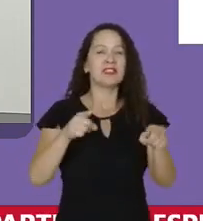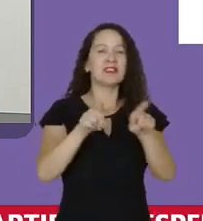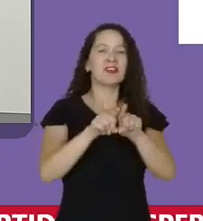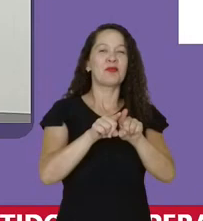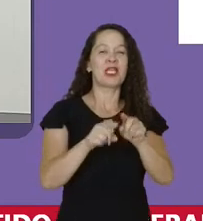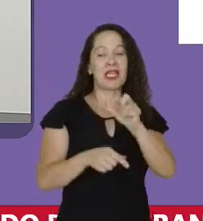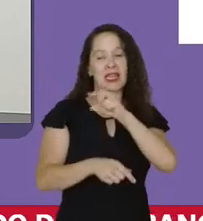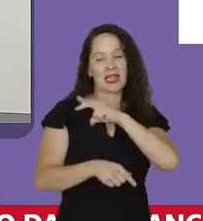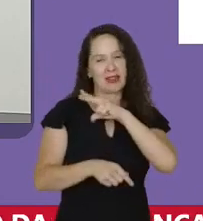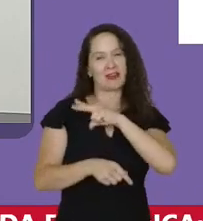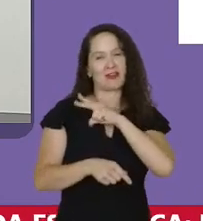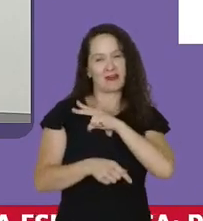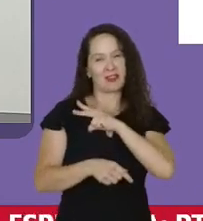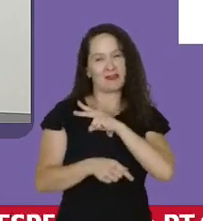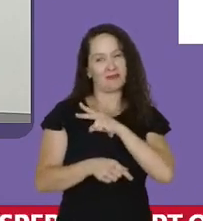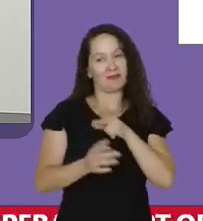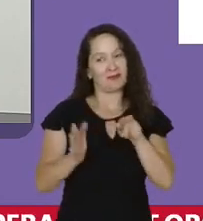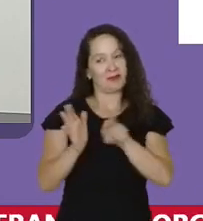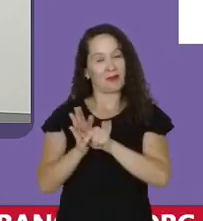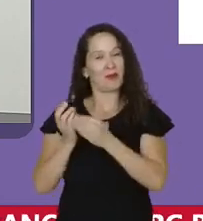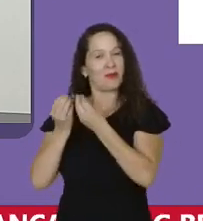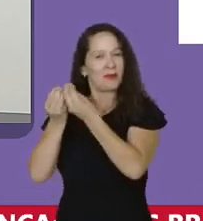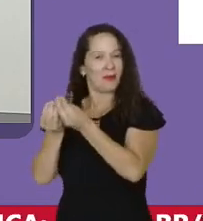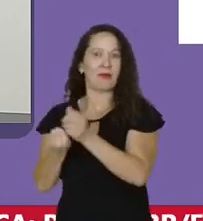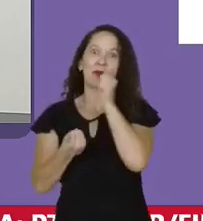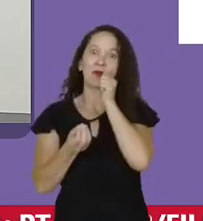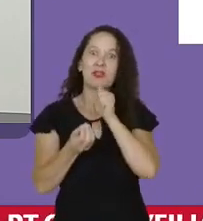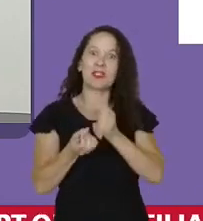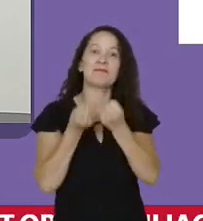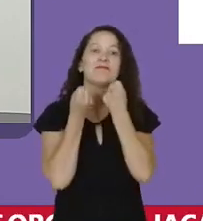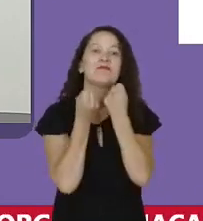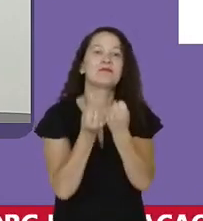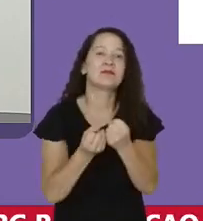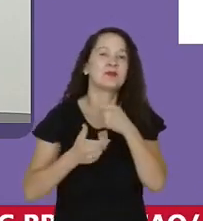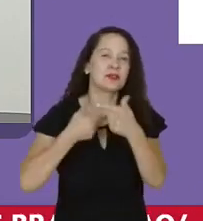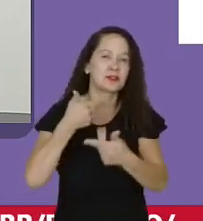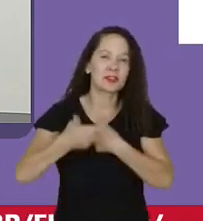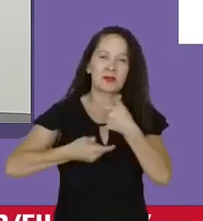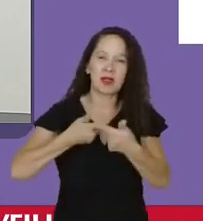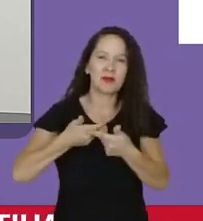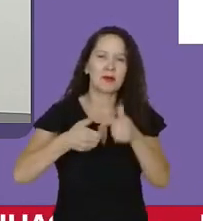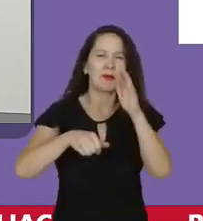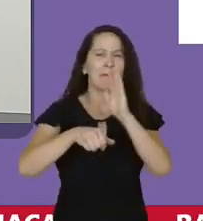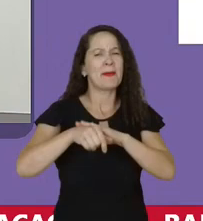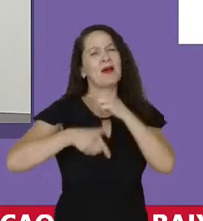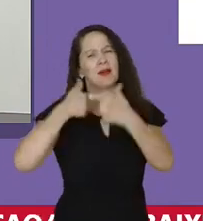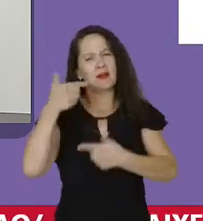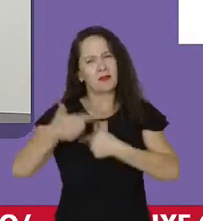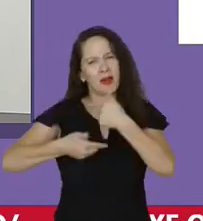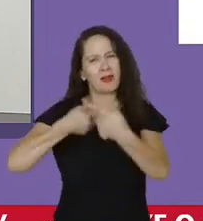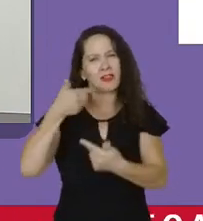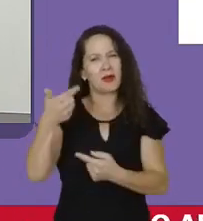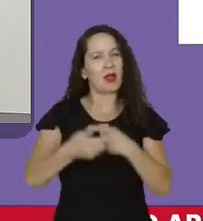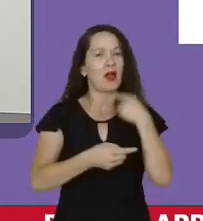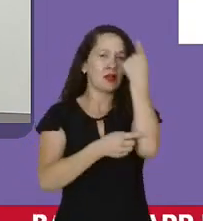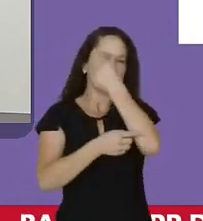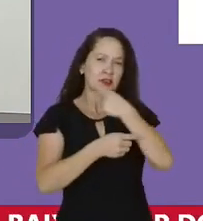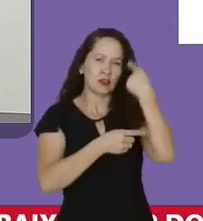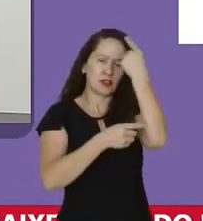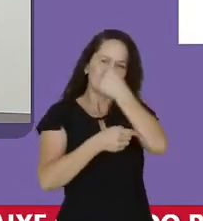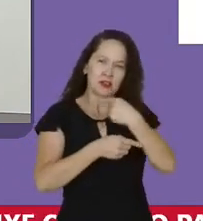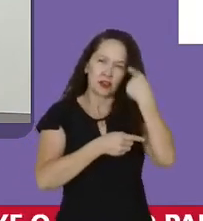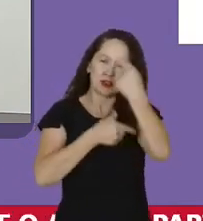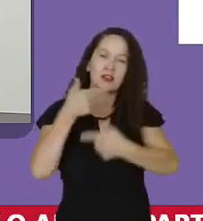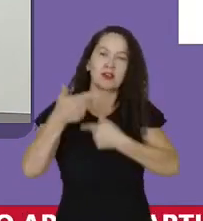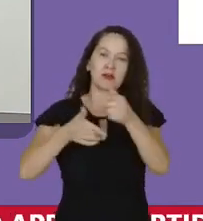espaço privado, trazendo para a mulher mais sobrecarga, acentuando mais ainda as várias